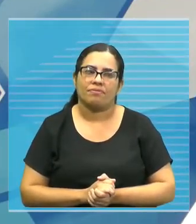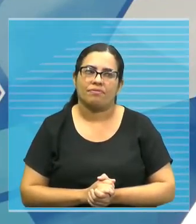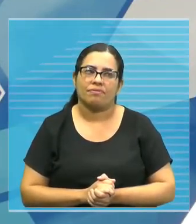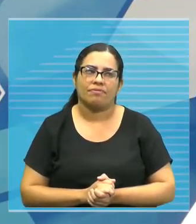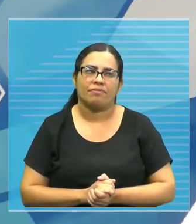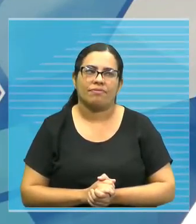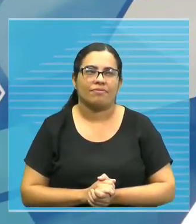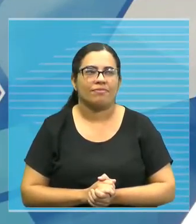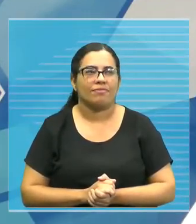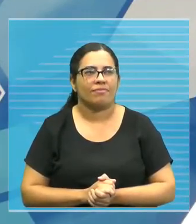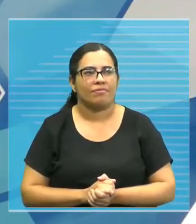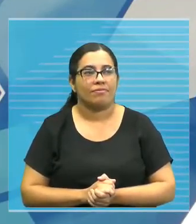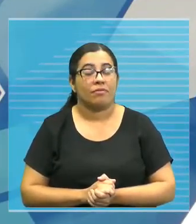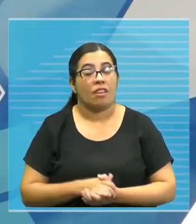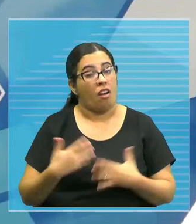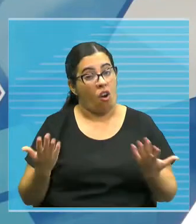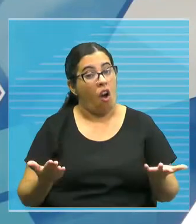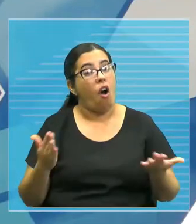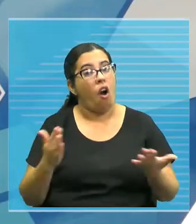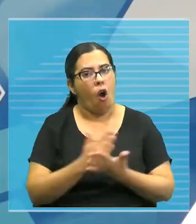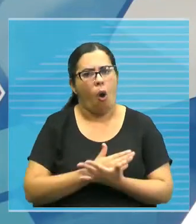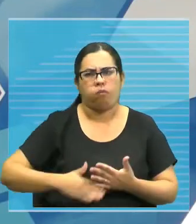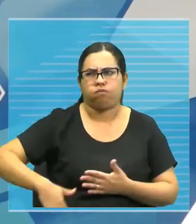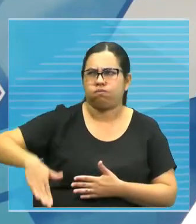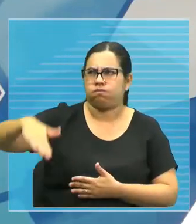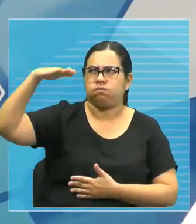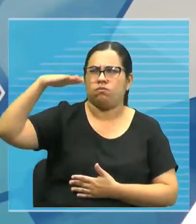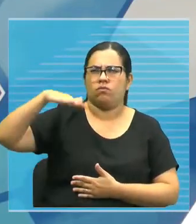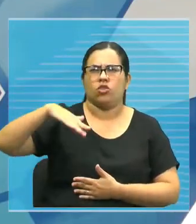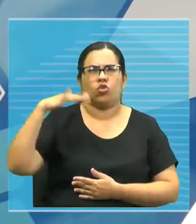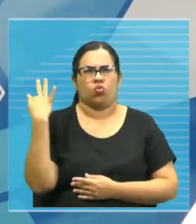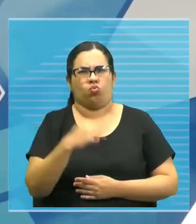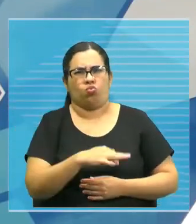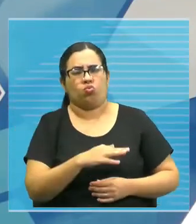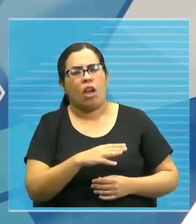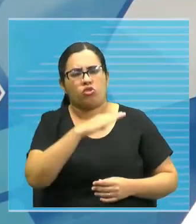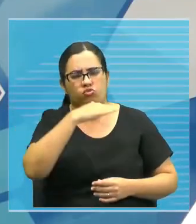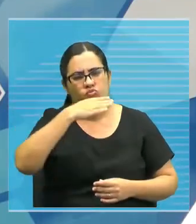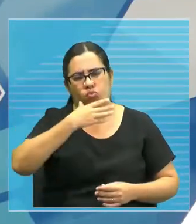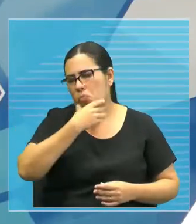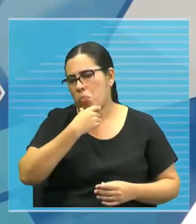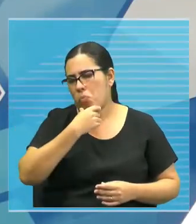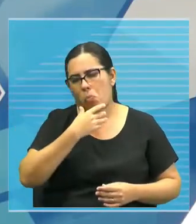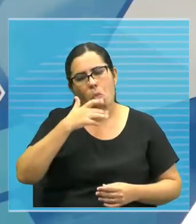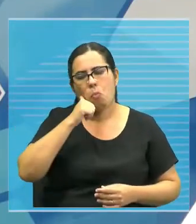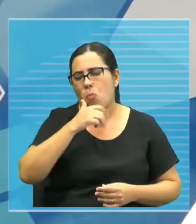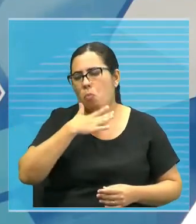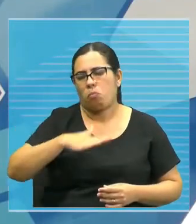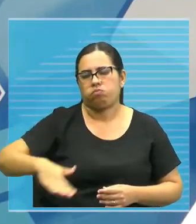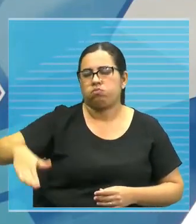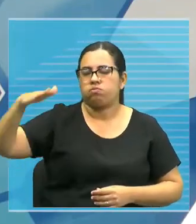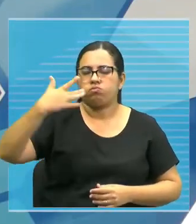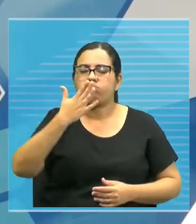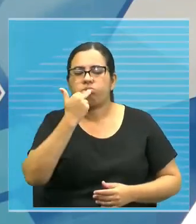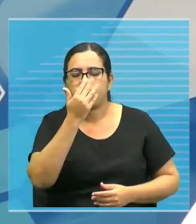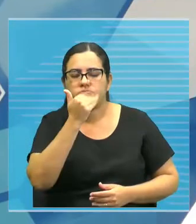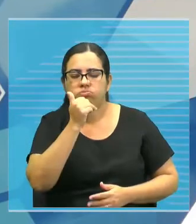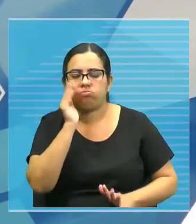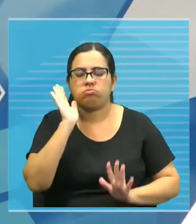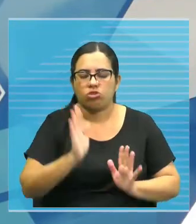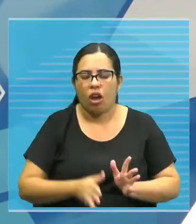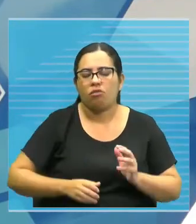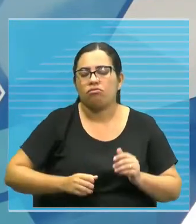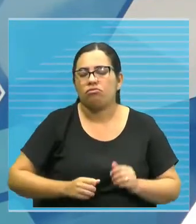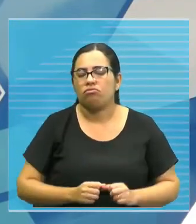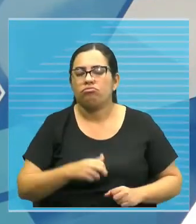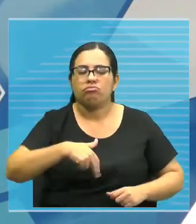O cara, já adulto, tem uma dor dessa desviada, né? Ele termina de comer, vai sair para fazer uma caminhada